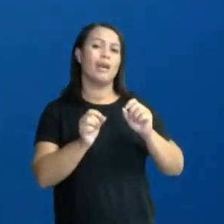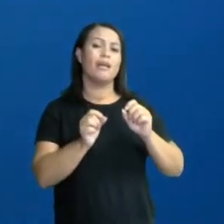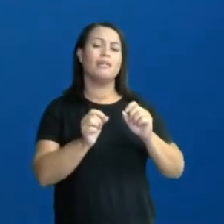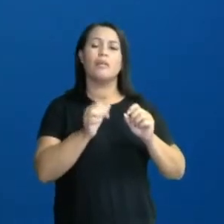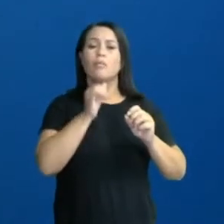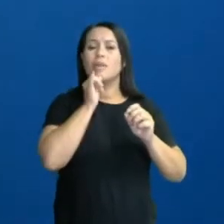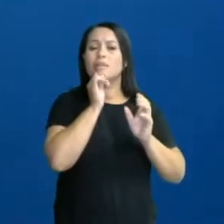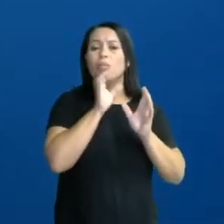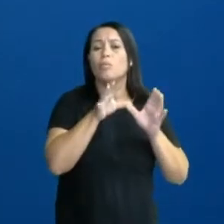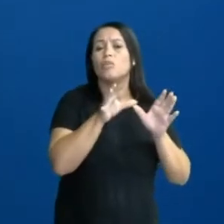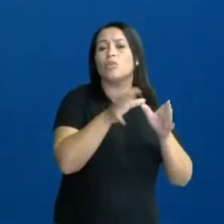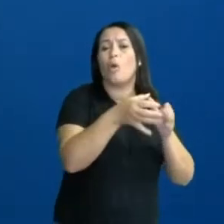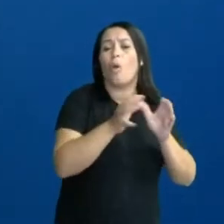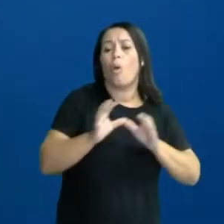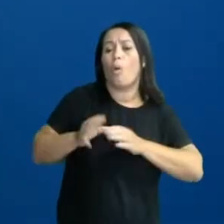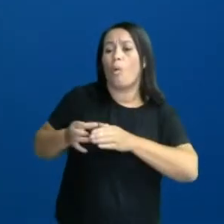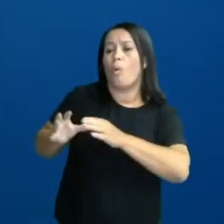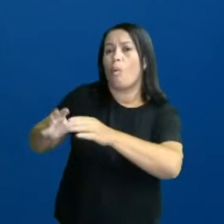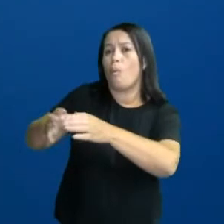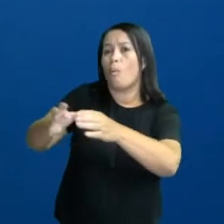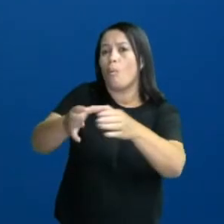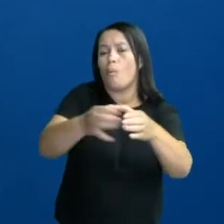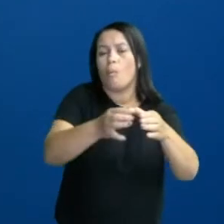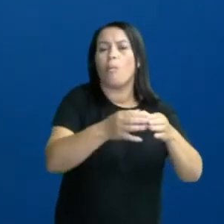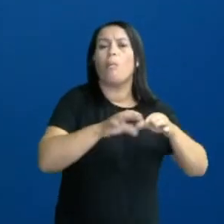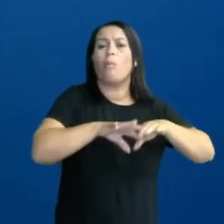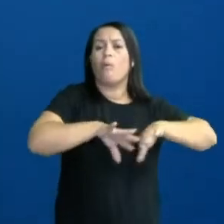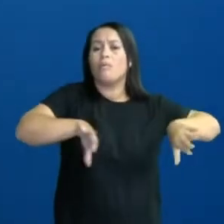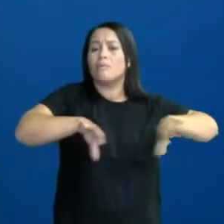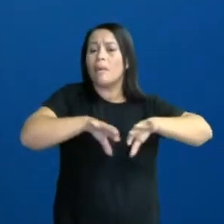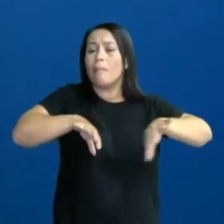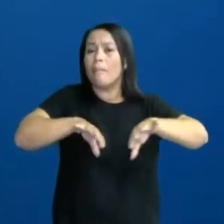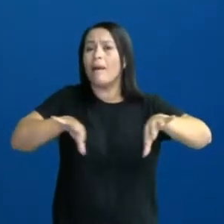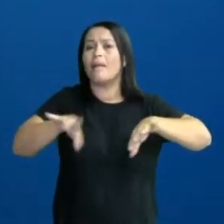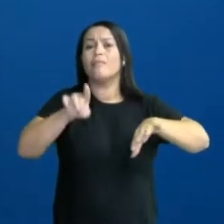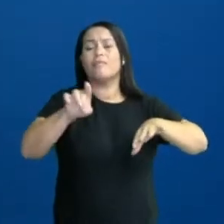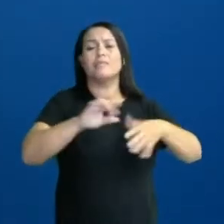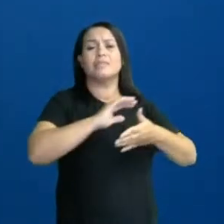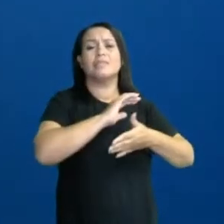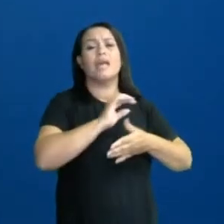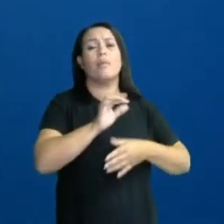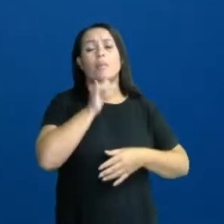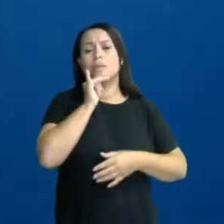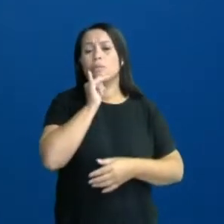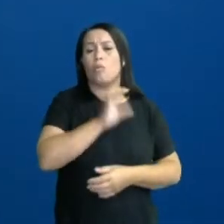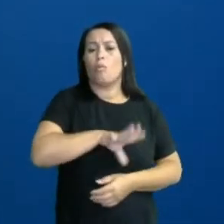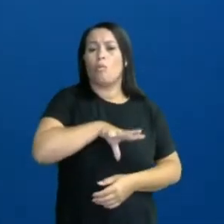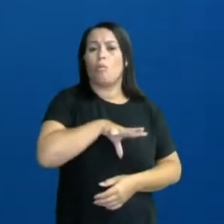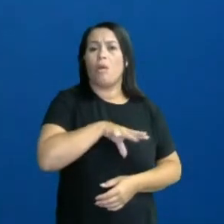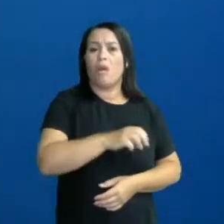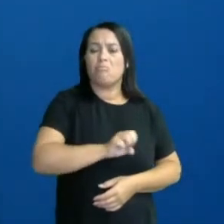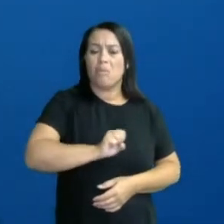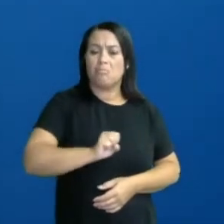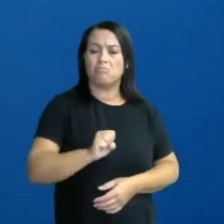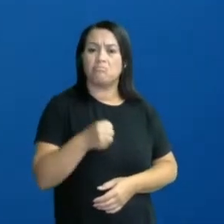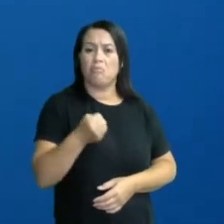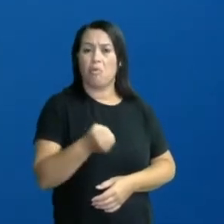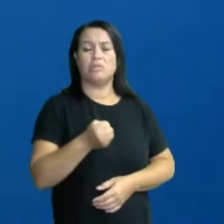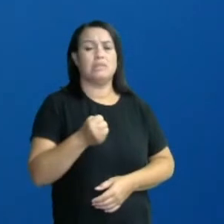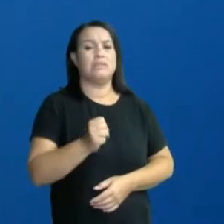dividir, de separar, né? E aí, separando, dividindo, você tira a força, né, de um povo.